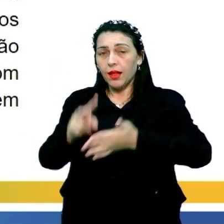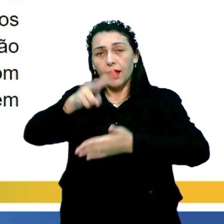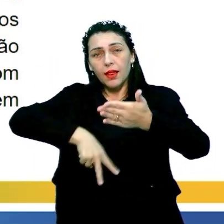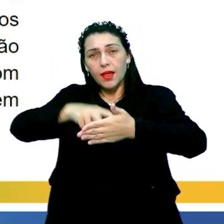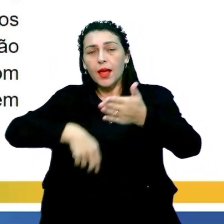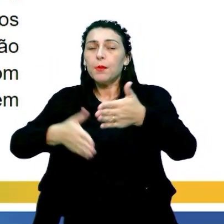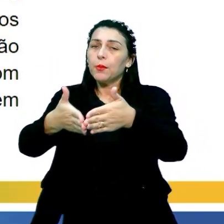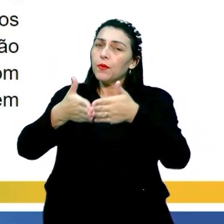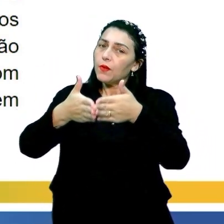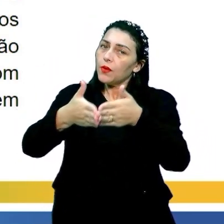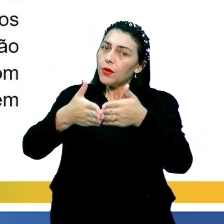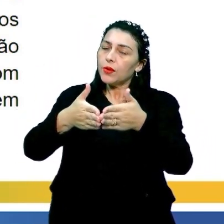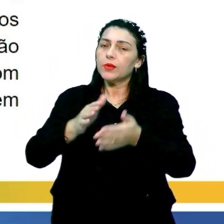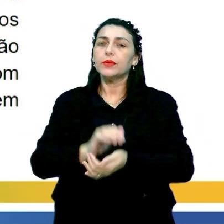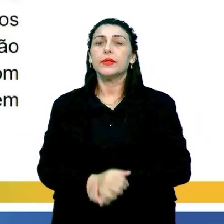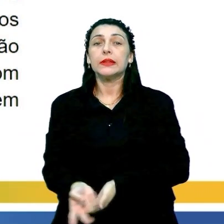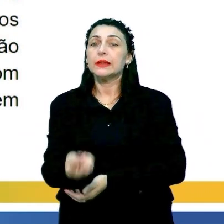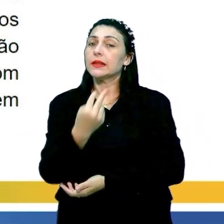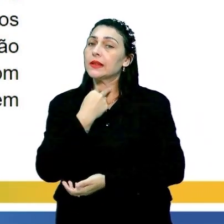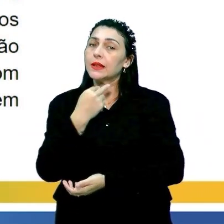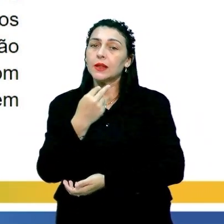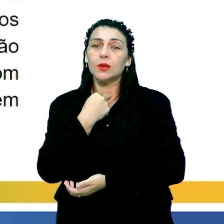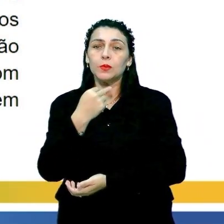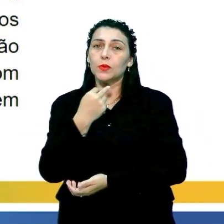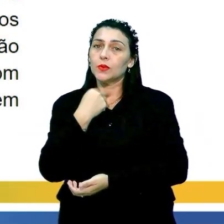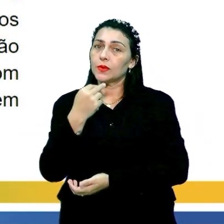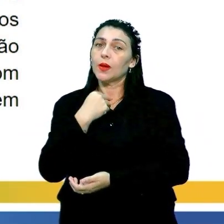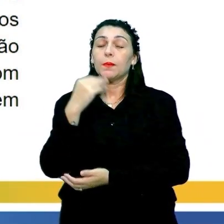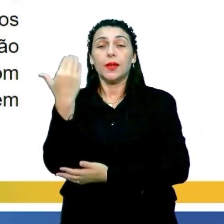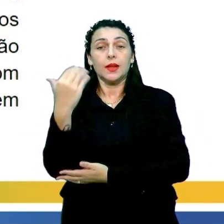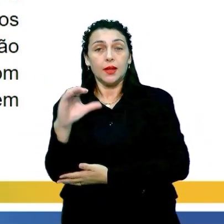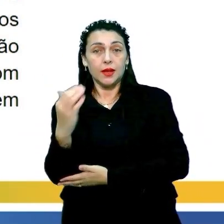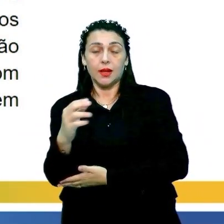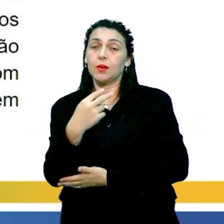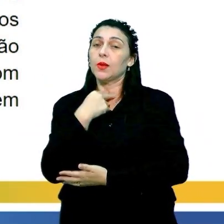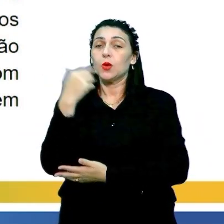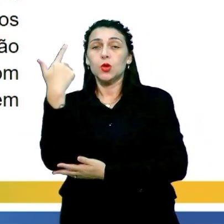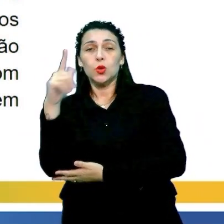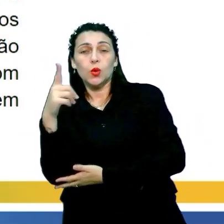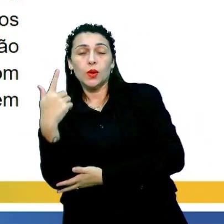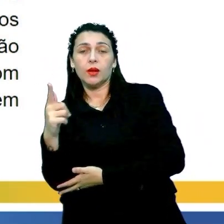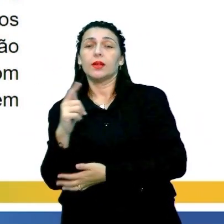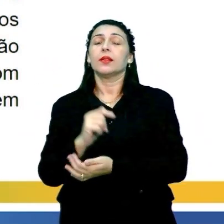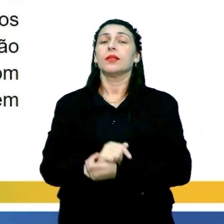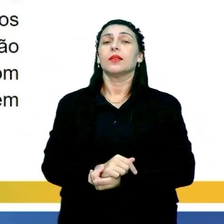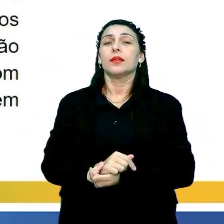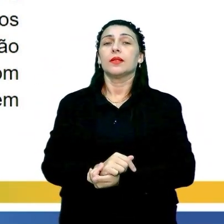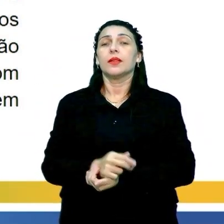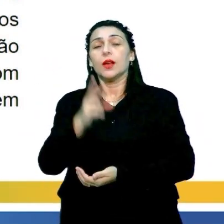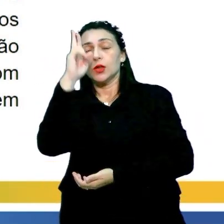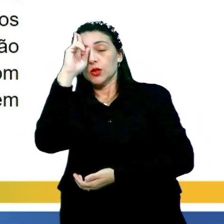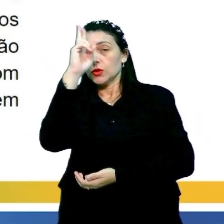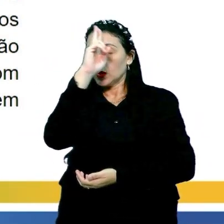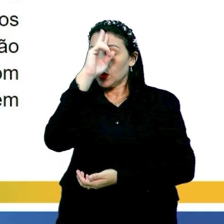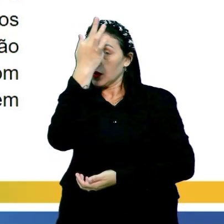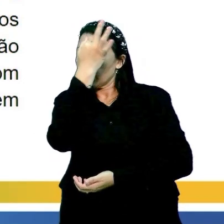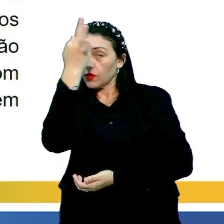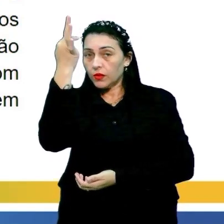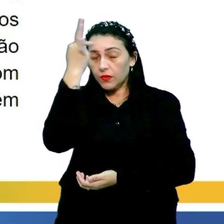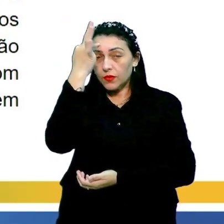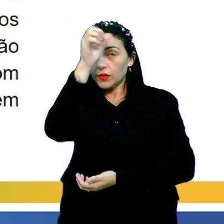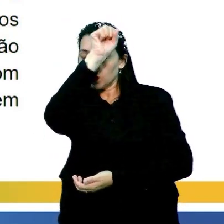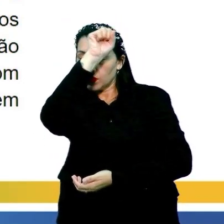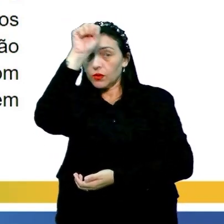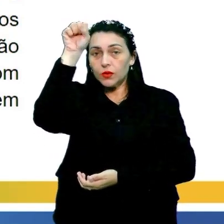por favor. Não podemos fugir nas ciências humanas, seja a geografia, seja a história, a filosofia,